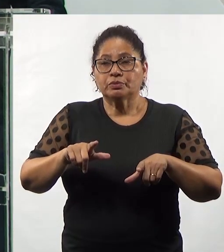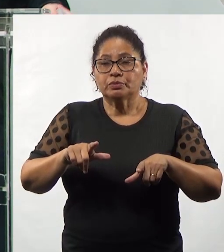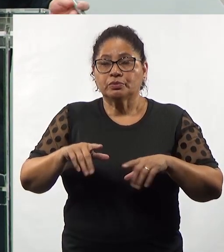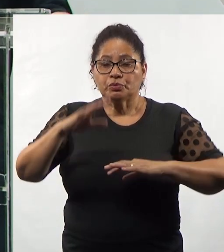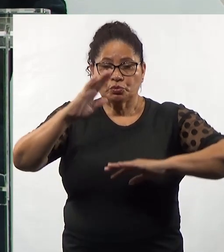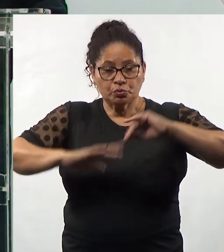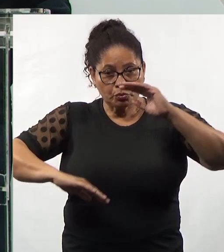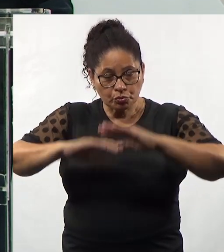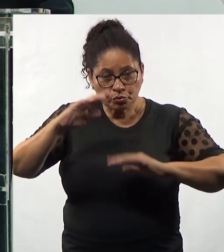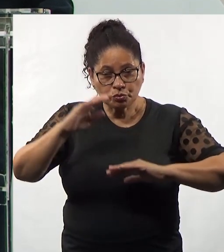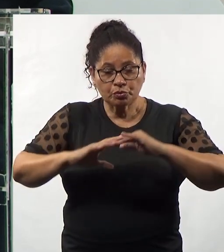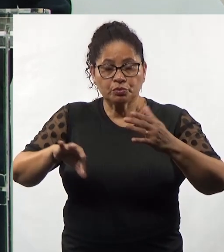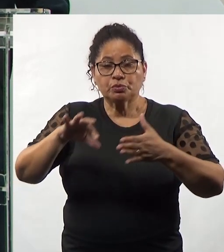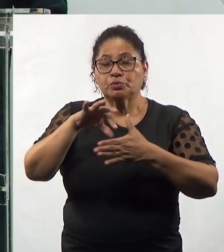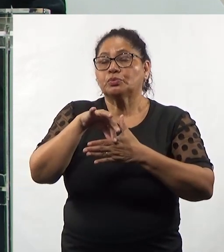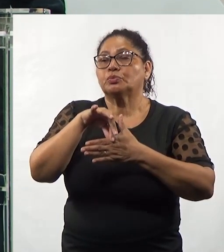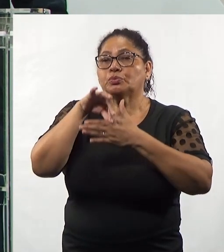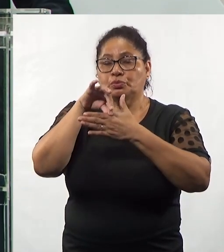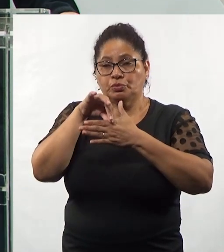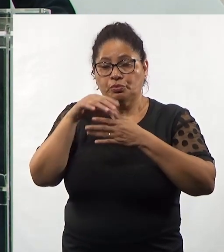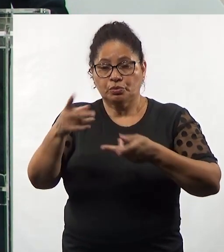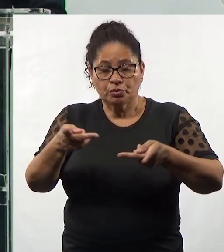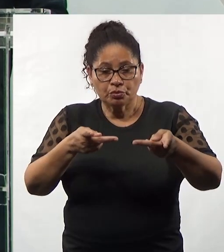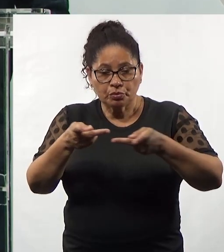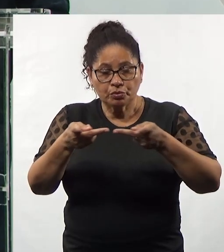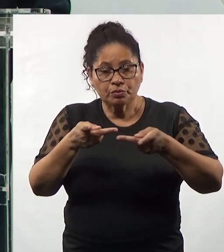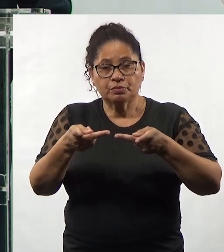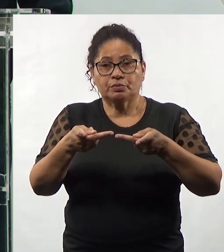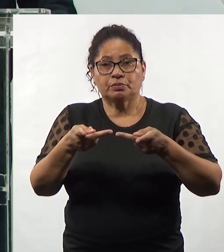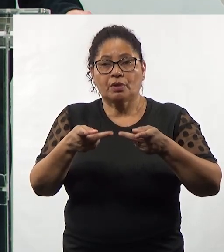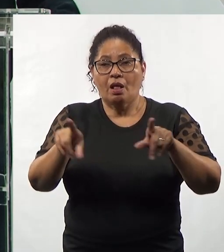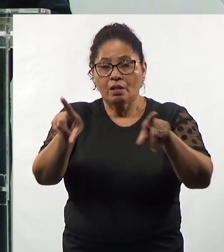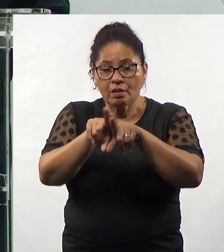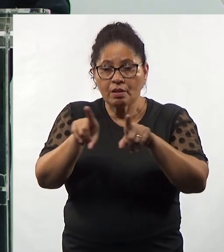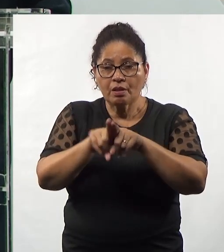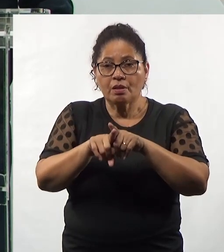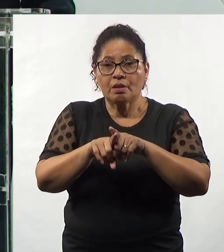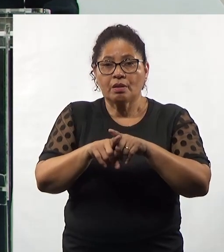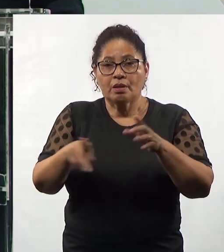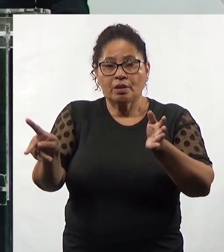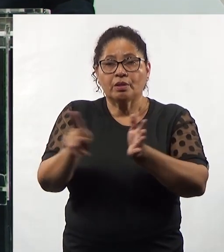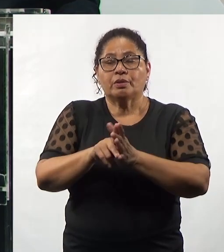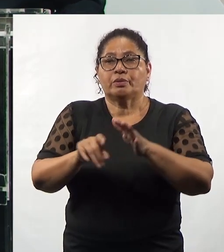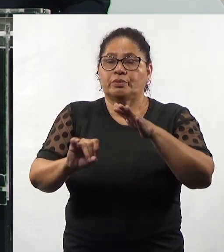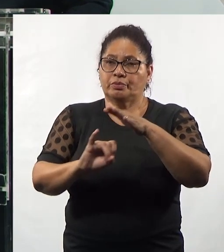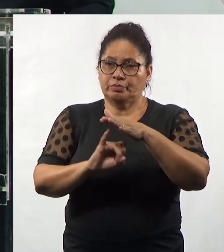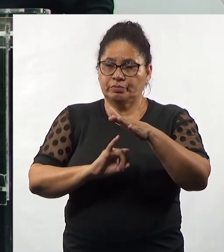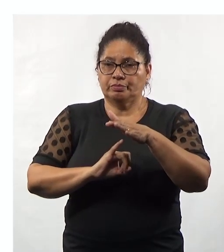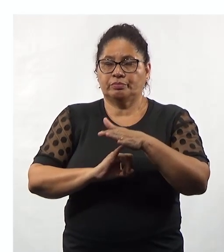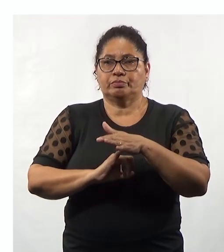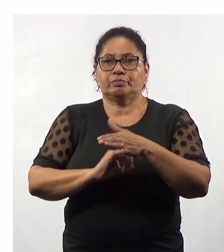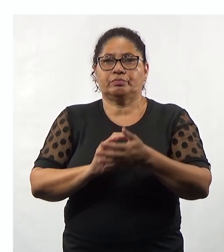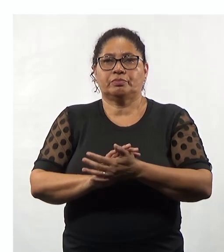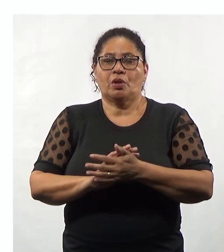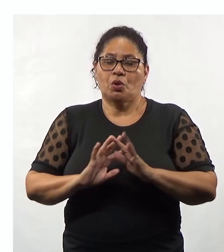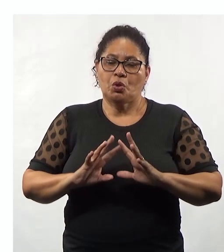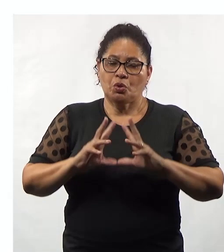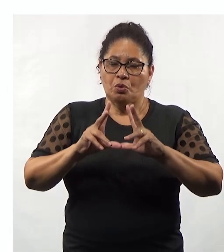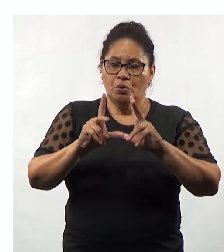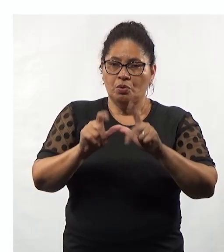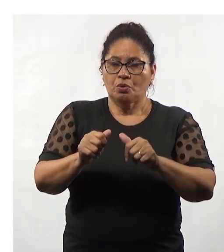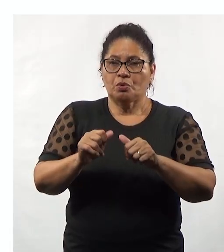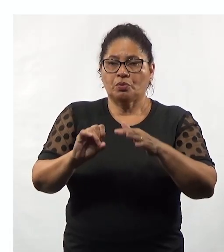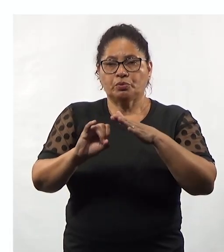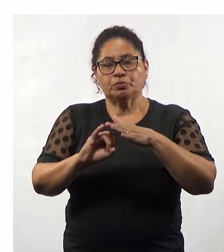servidores, dos líderes, dos projetistas e também da própria instituição. Então nós sabemos que toda